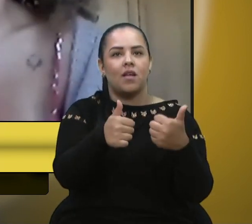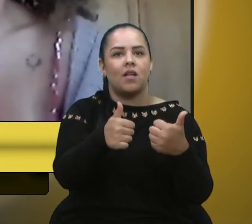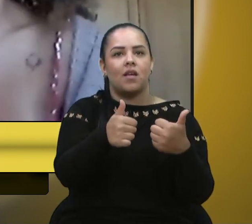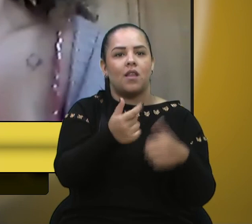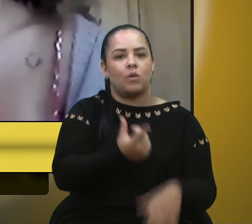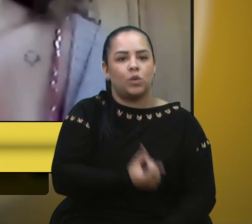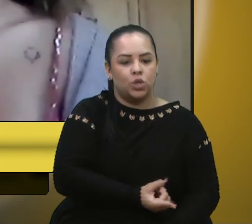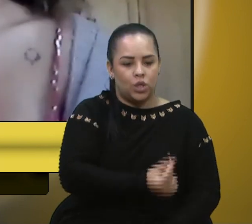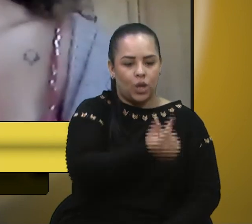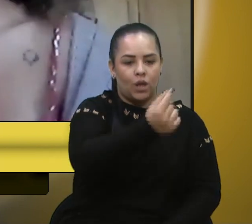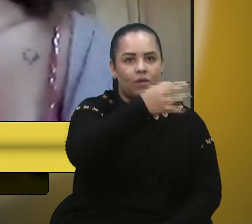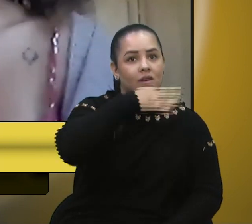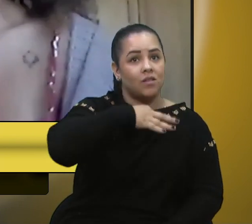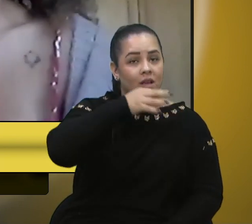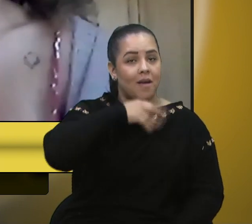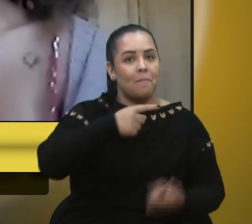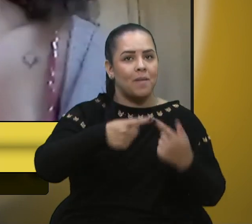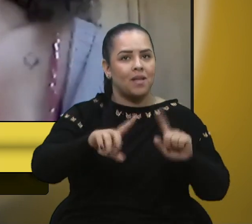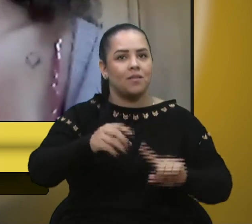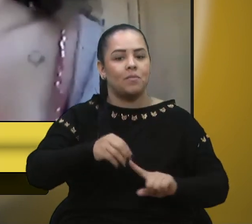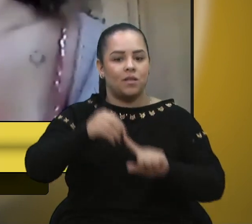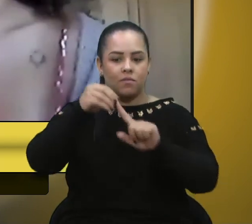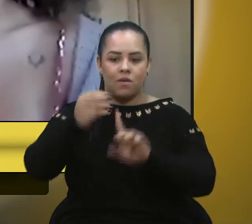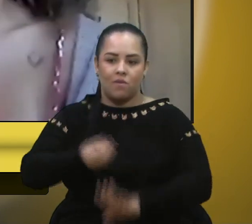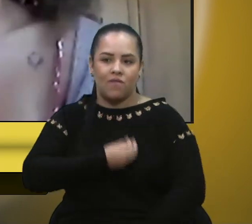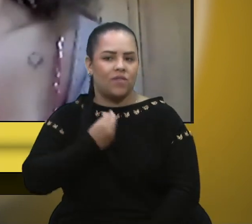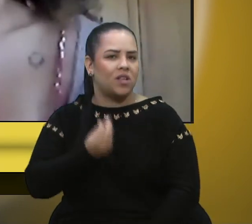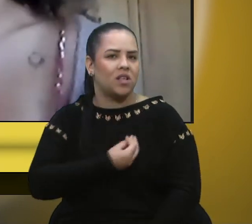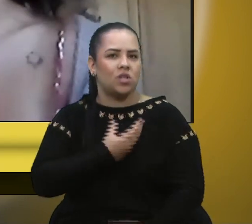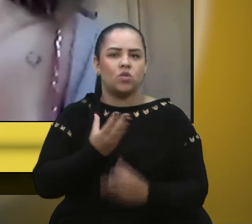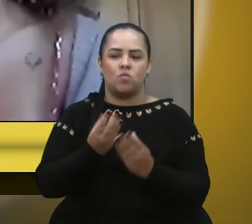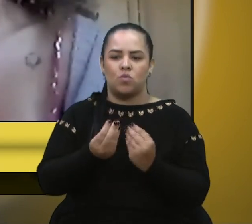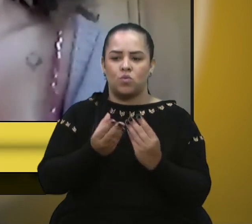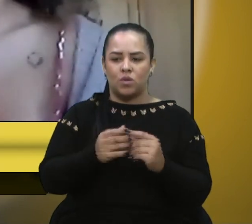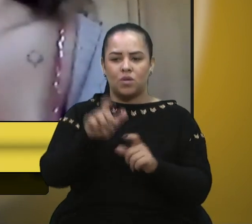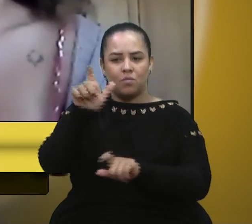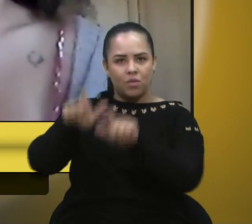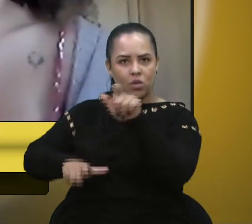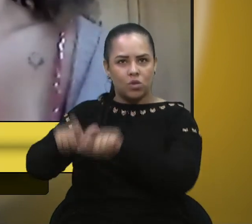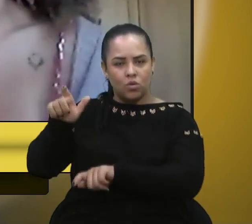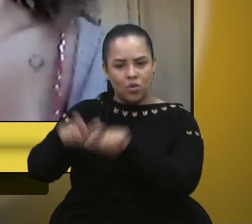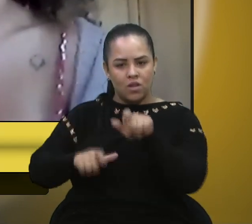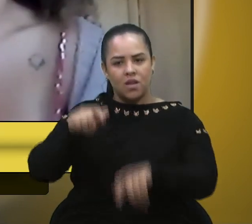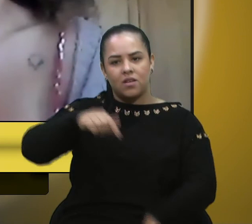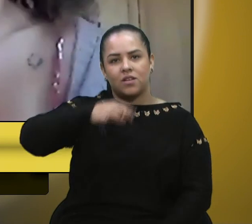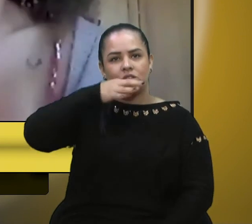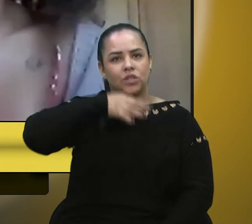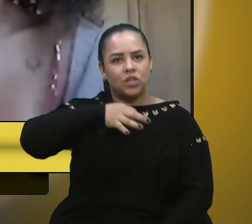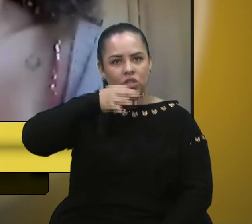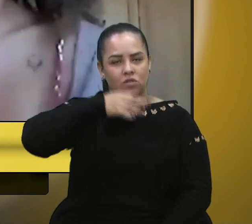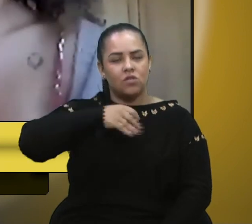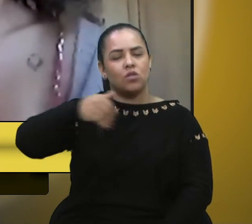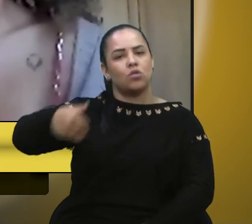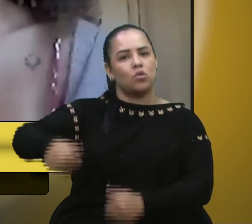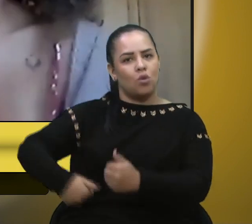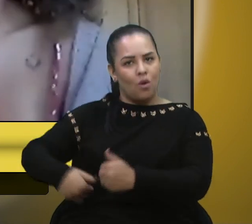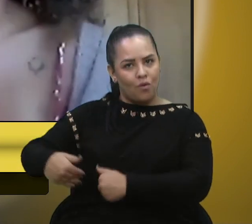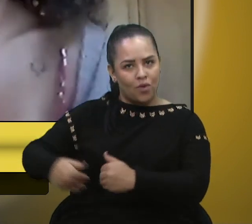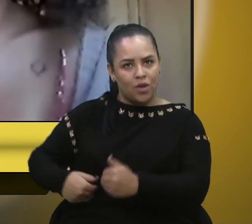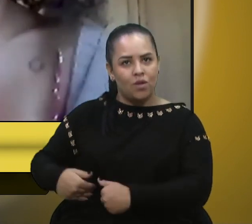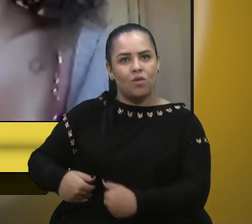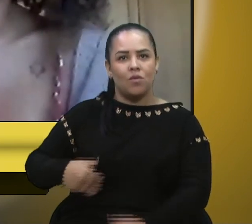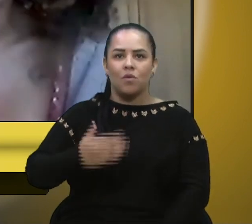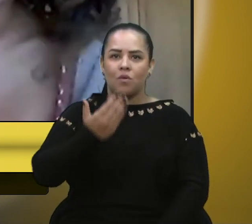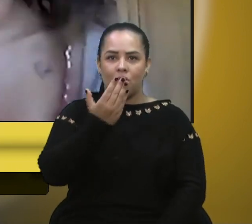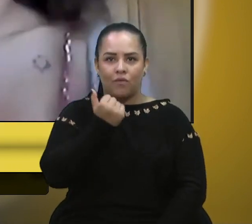Caxias do Sul, mas principalmente a vida de tantos e tantas caxienses que sofrem com a miséria e